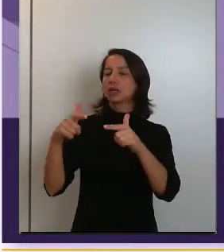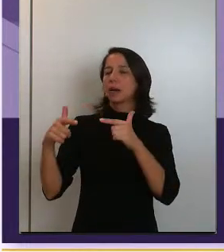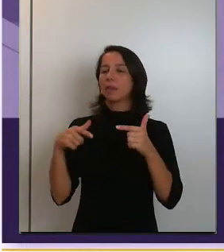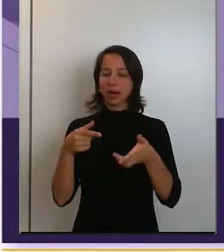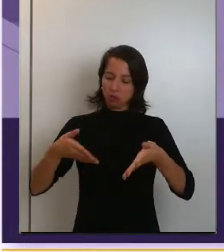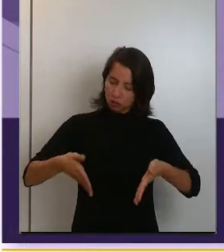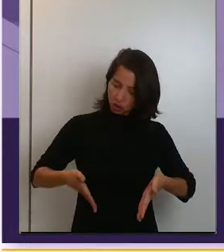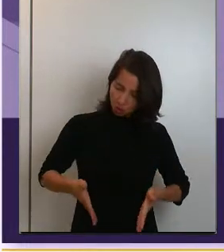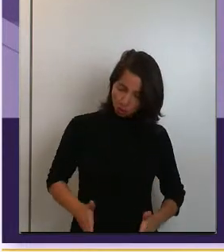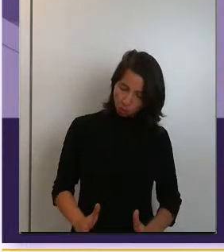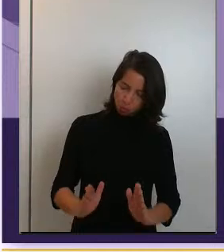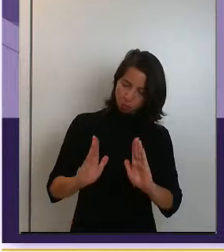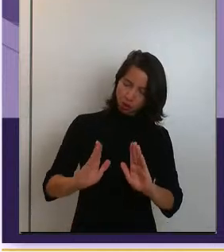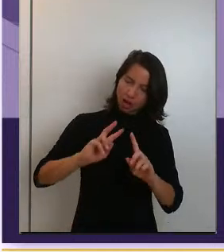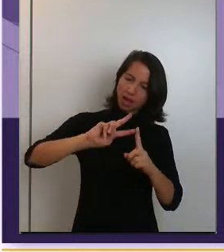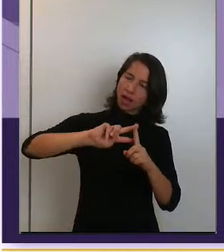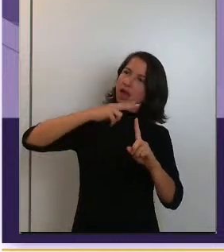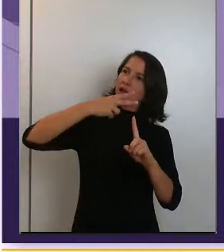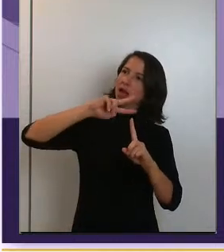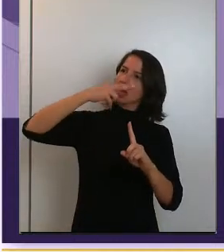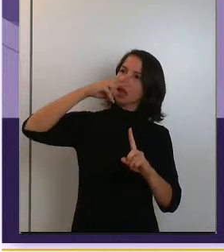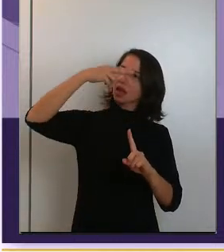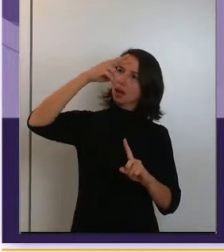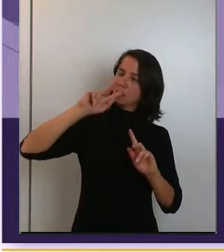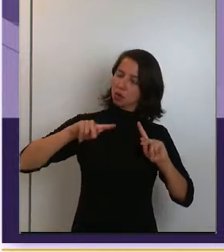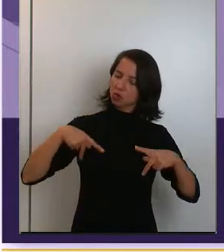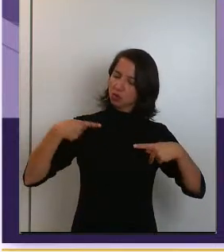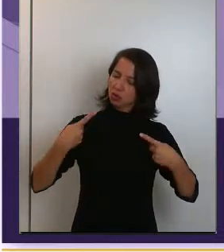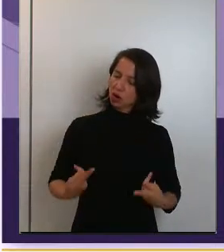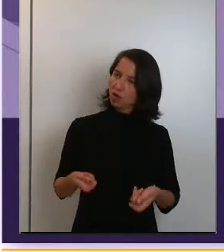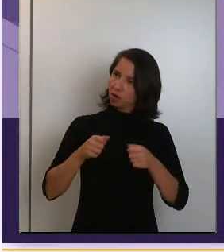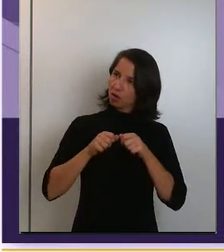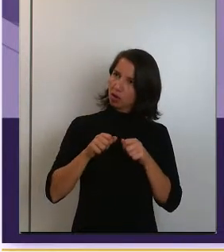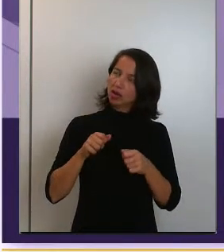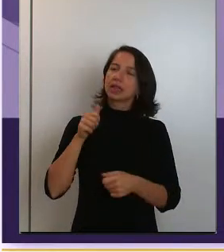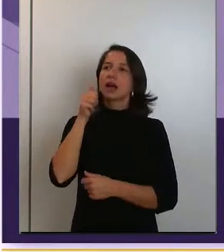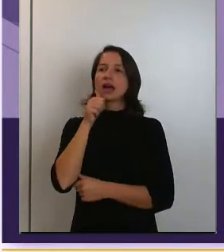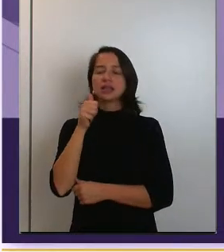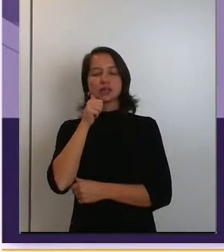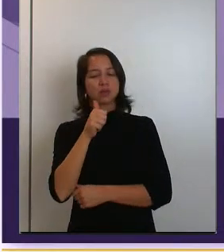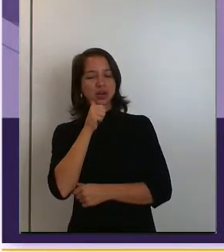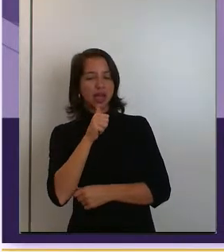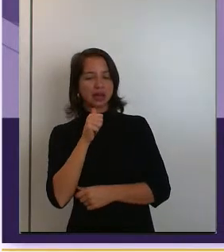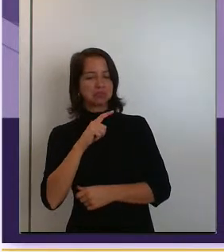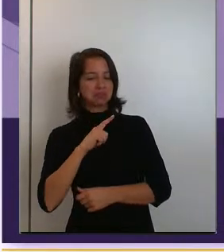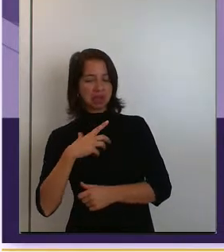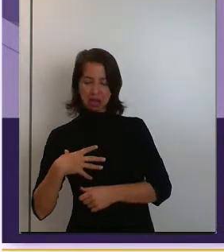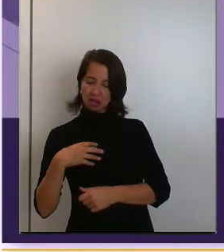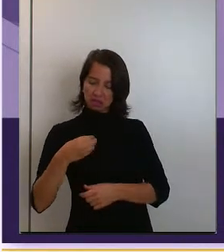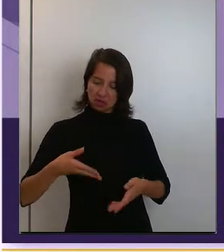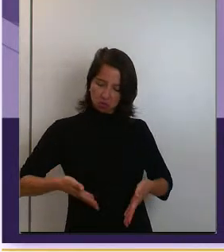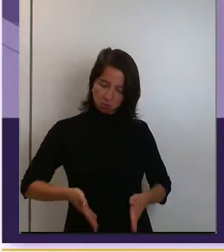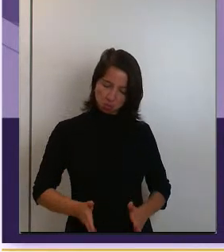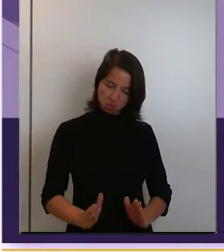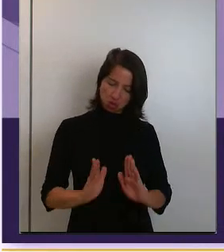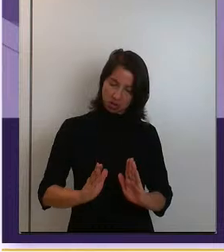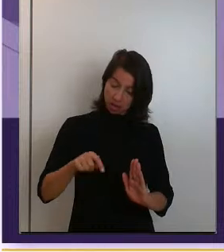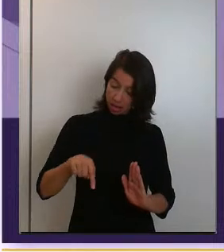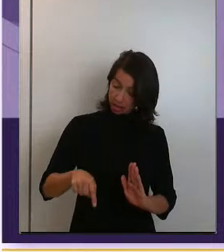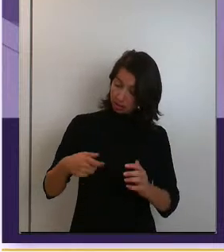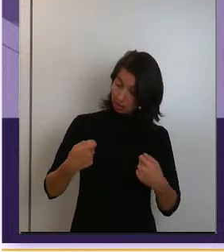para a própria existência do sistema capitalista. Funciona assim, as mulheres têm filhos. Esses filhos eles precisam ser criados,